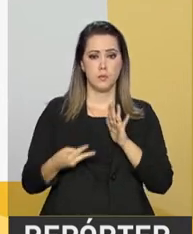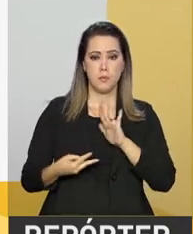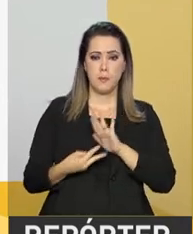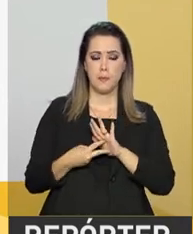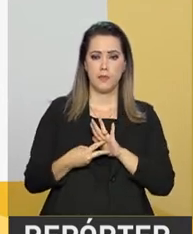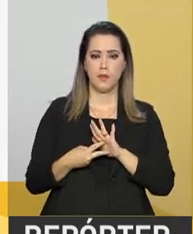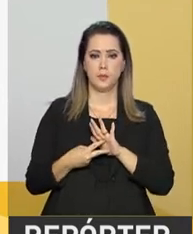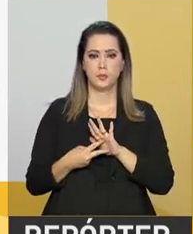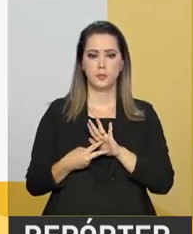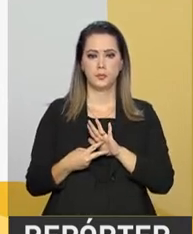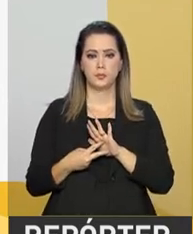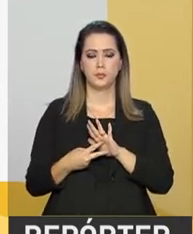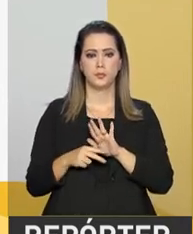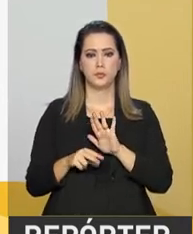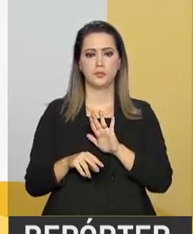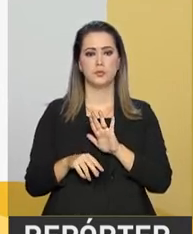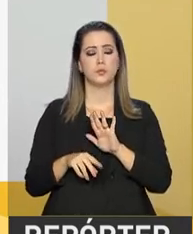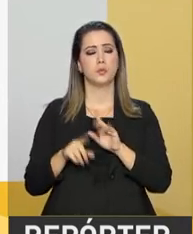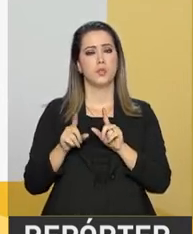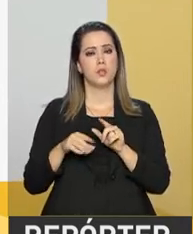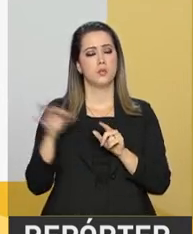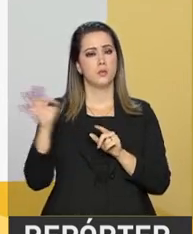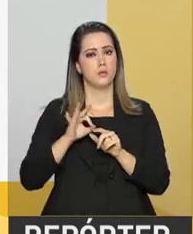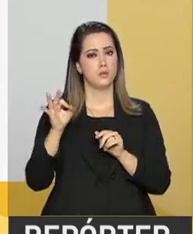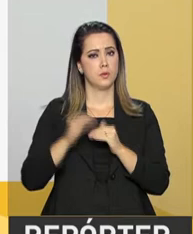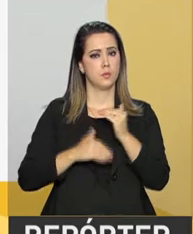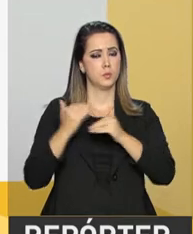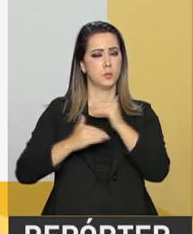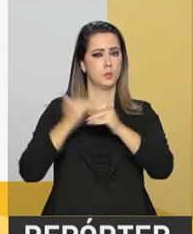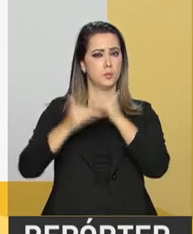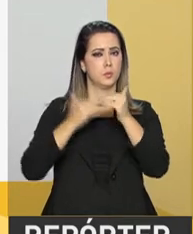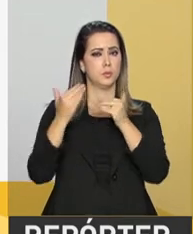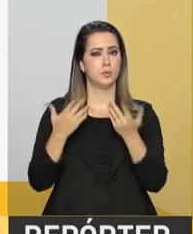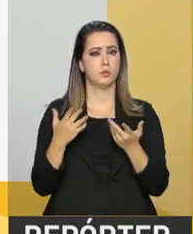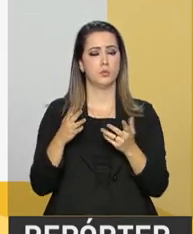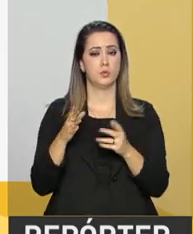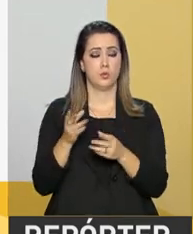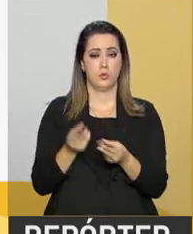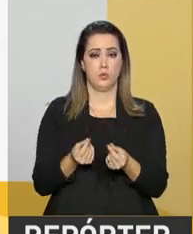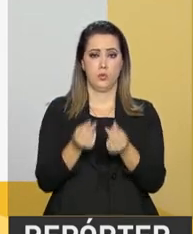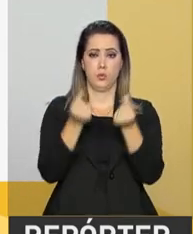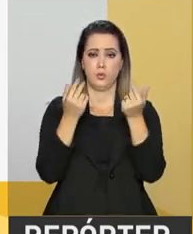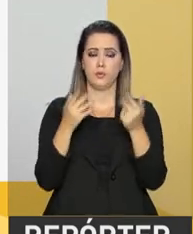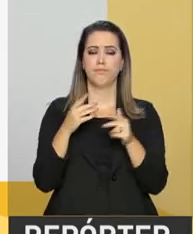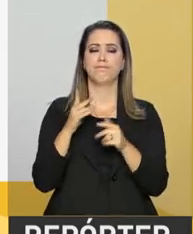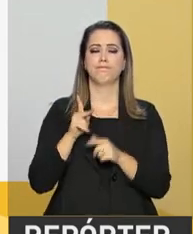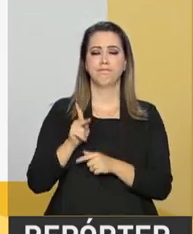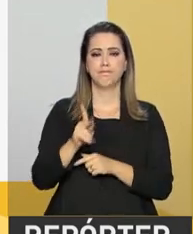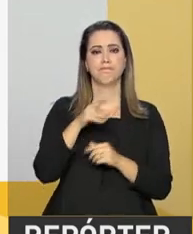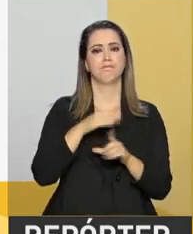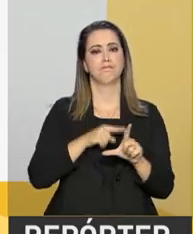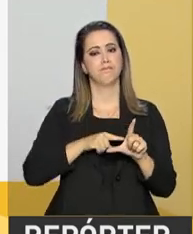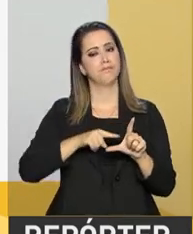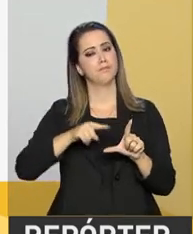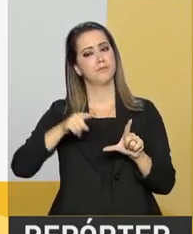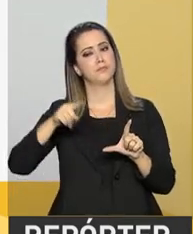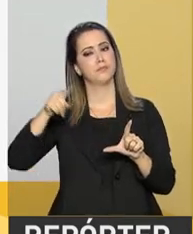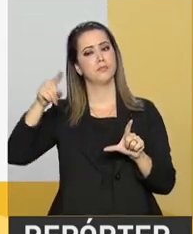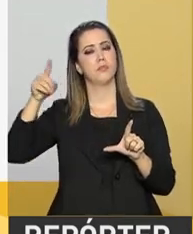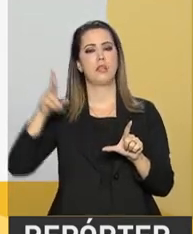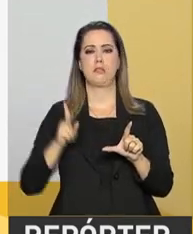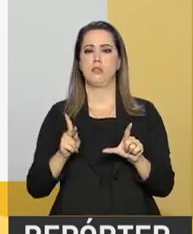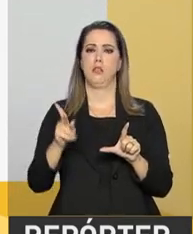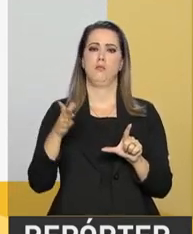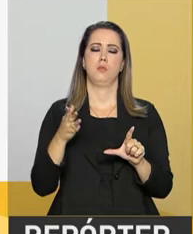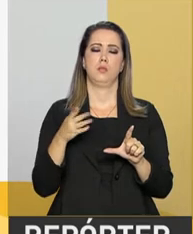representando um grande percentual do orçamento da União e crescente. Não há dúvida de que é